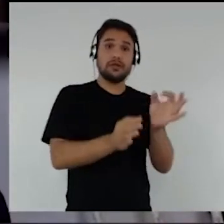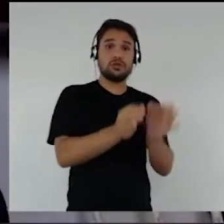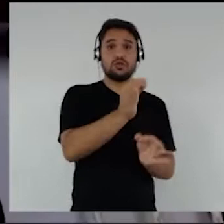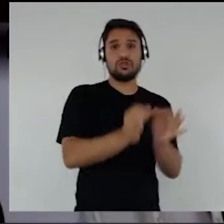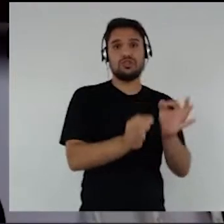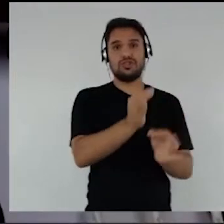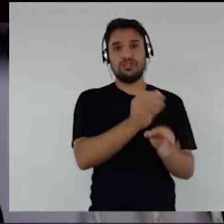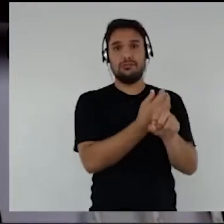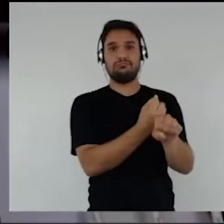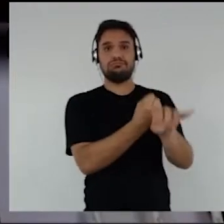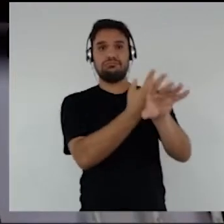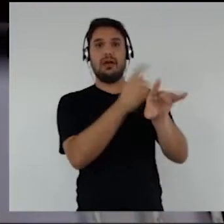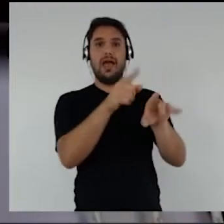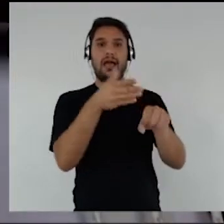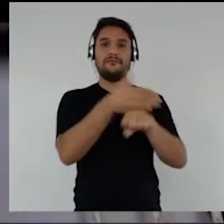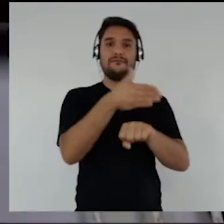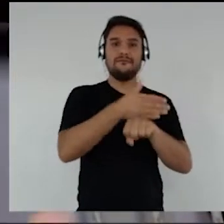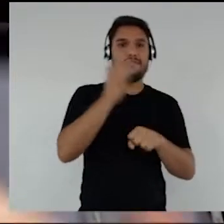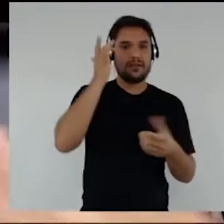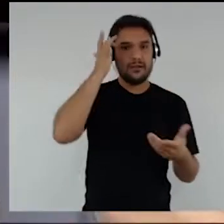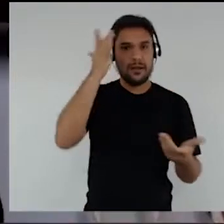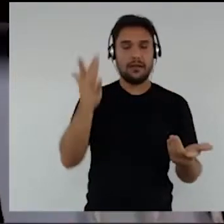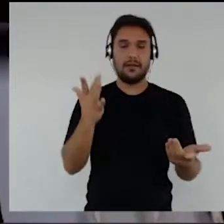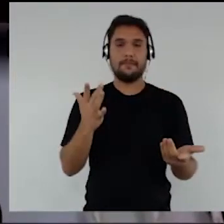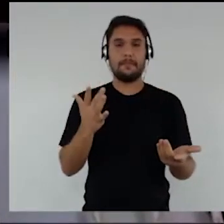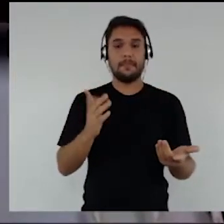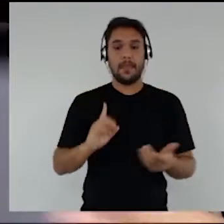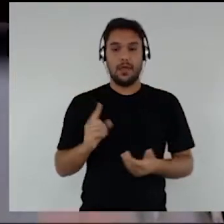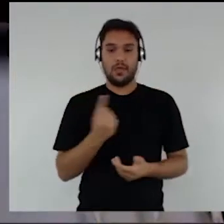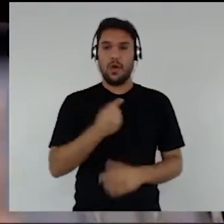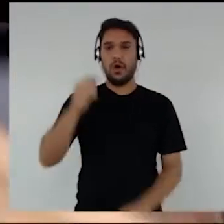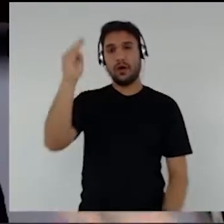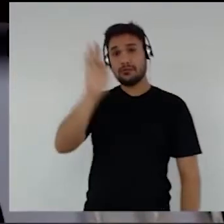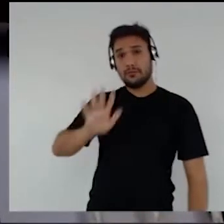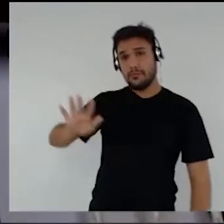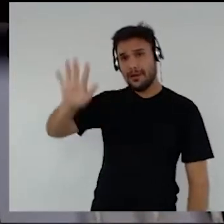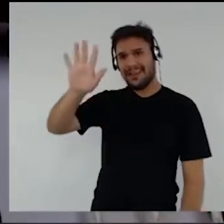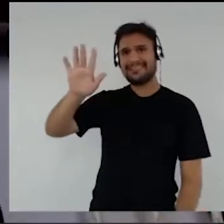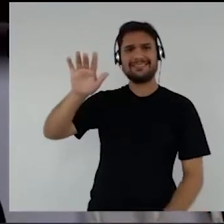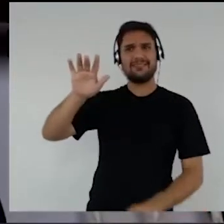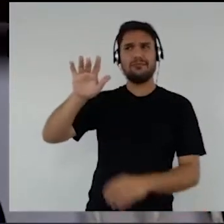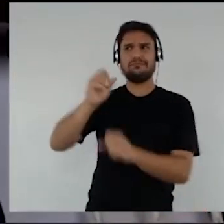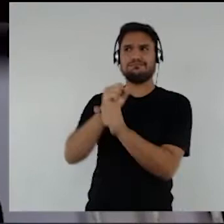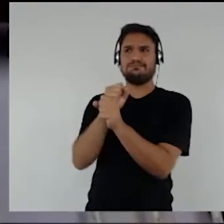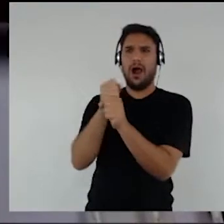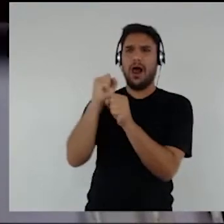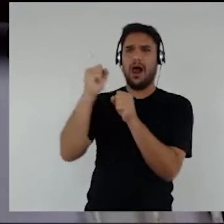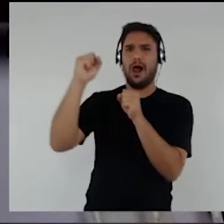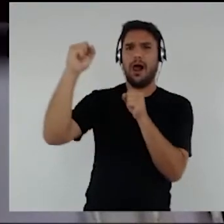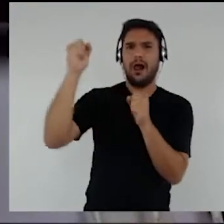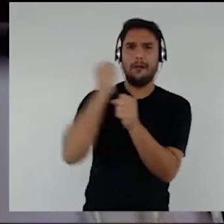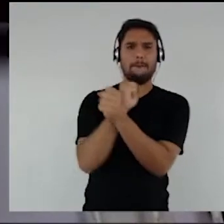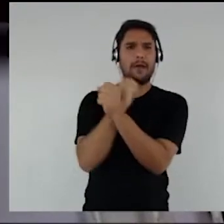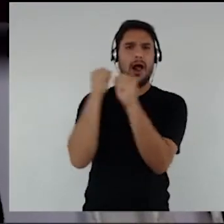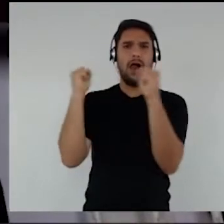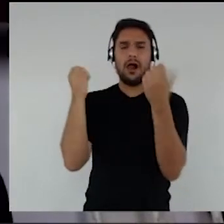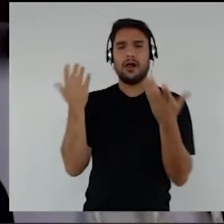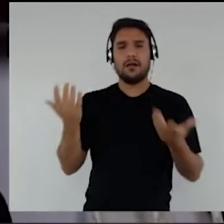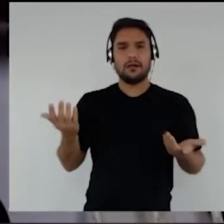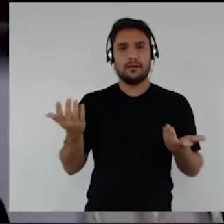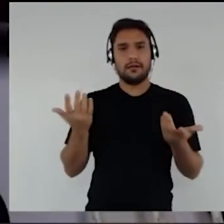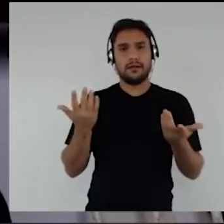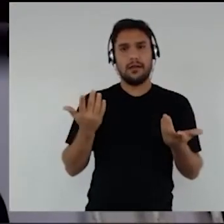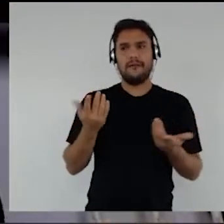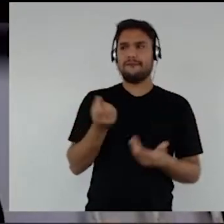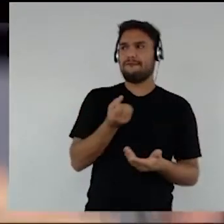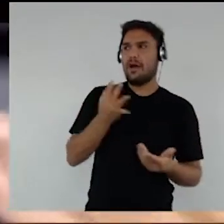impressionante. Até porque, como o Felipe falou, somos um país de proporções continentais, e eu imagino quantos e